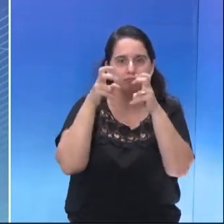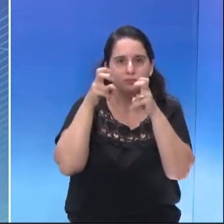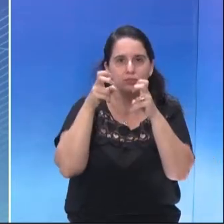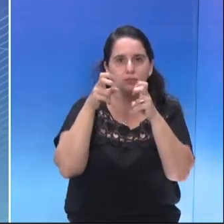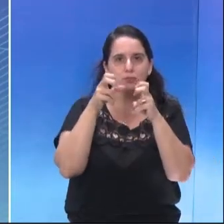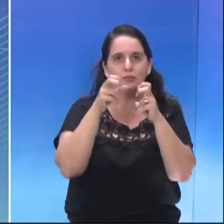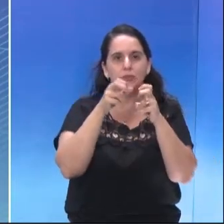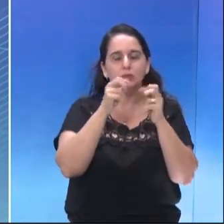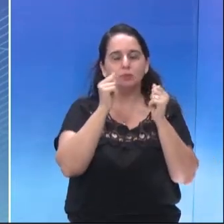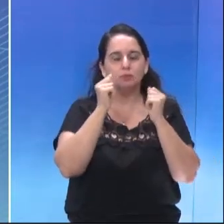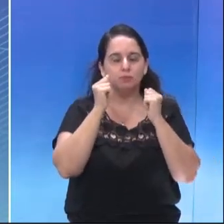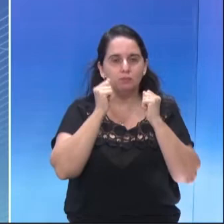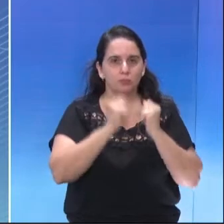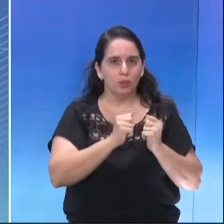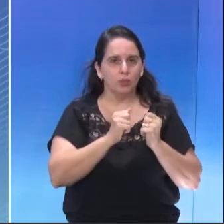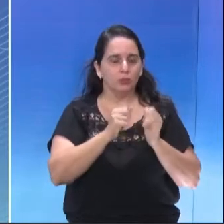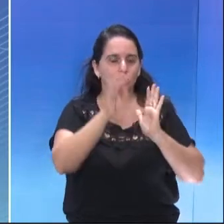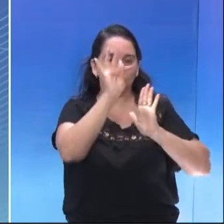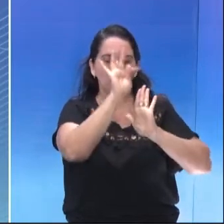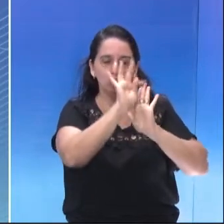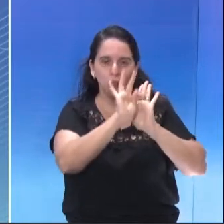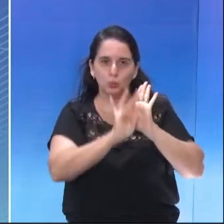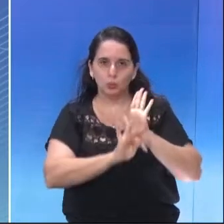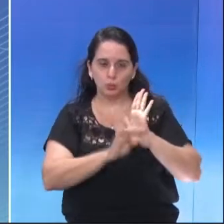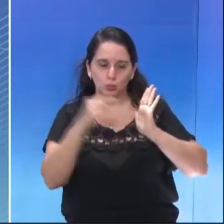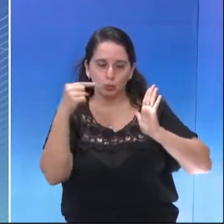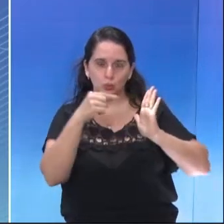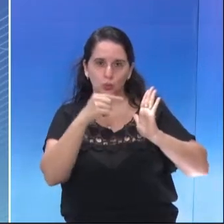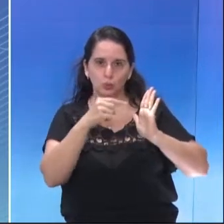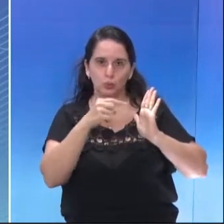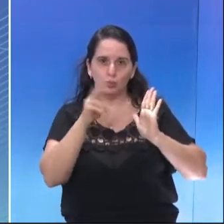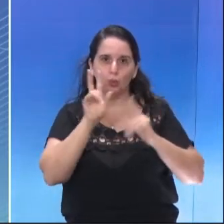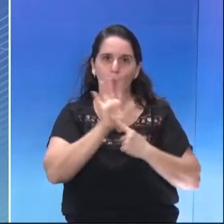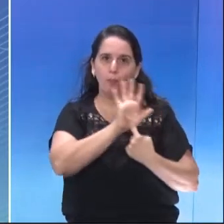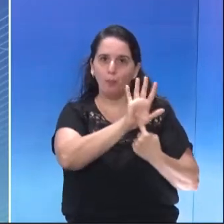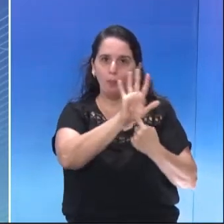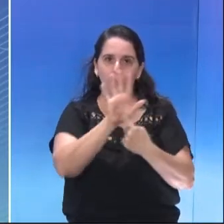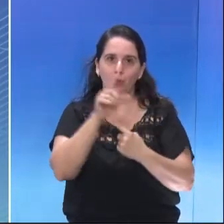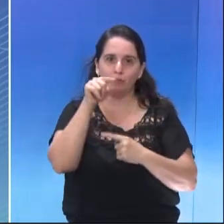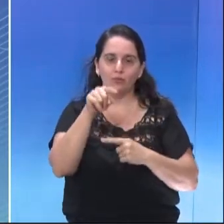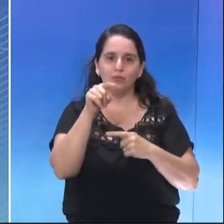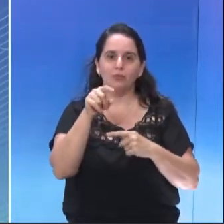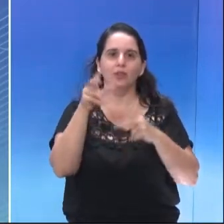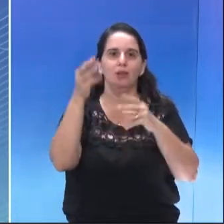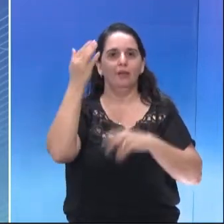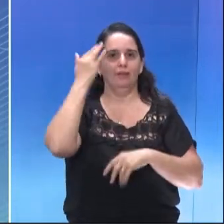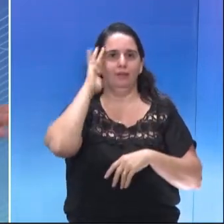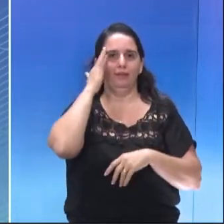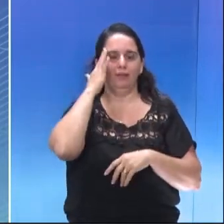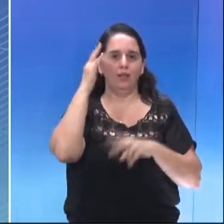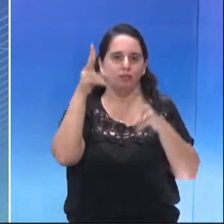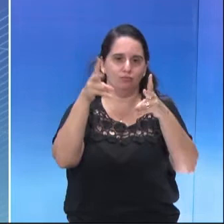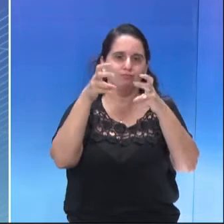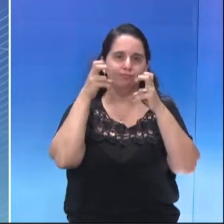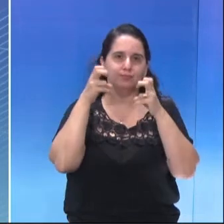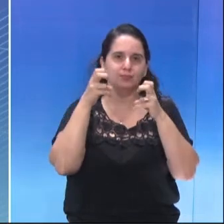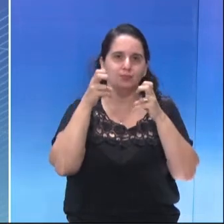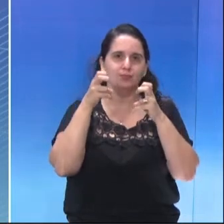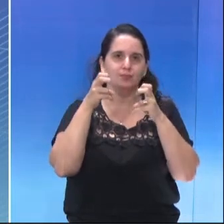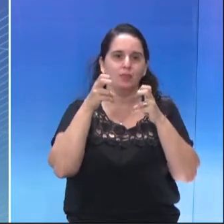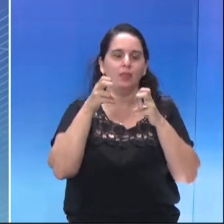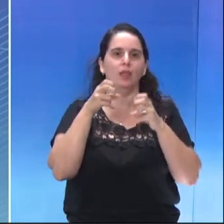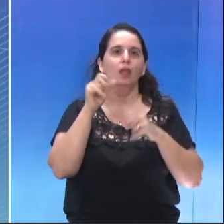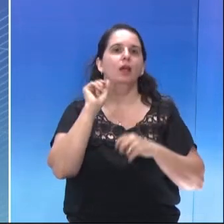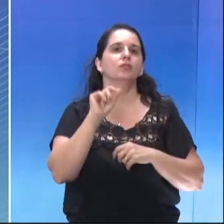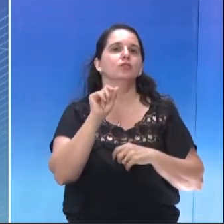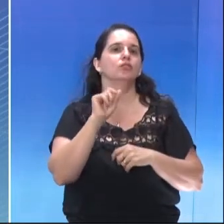você possa, no seu texto, mostrar para o avaliador que você tem essa visão. Qual visão, professor? A